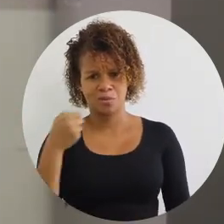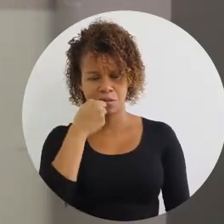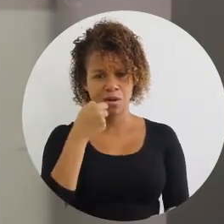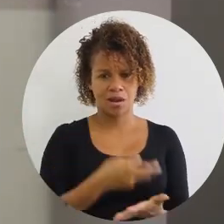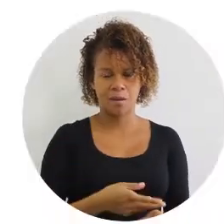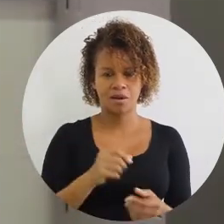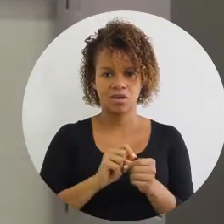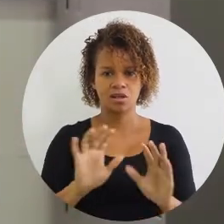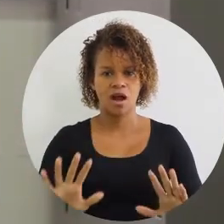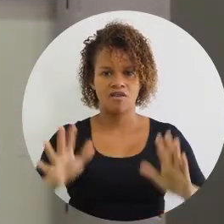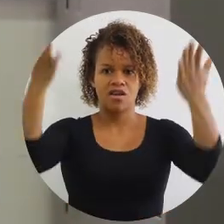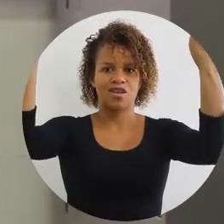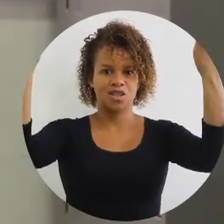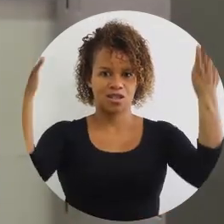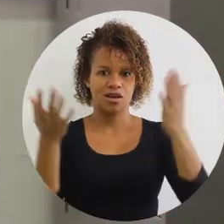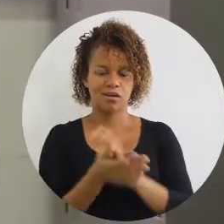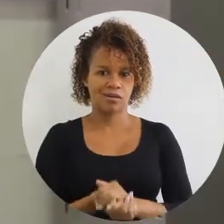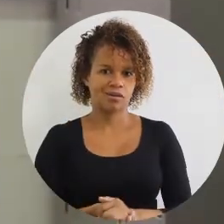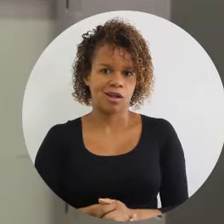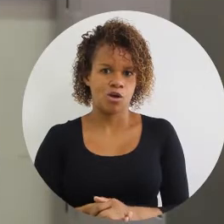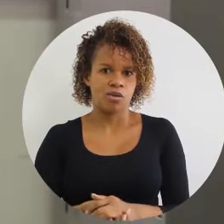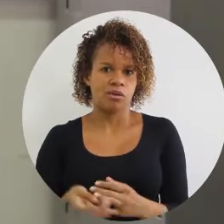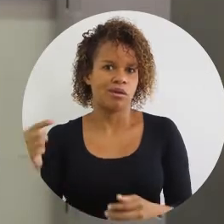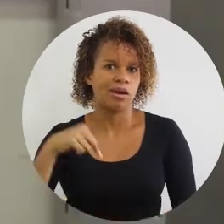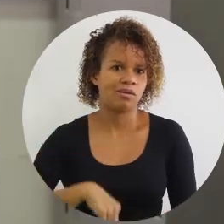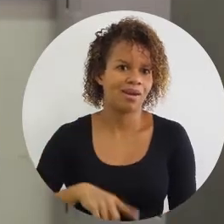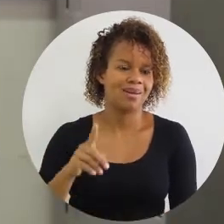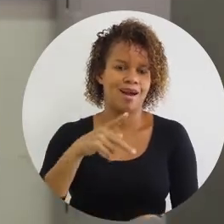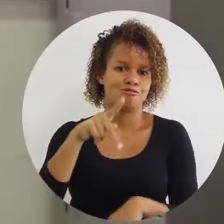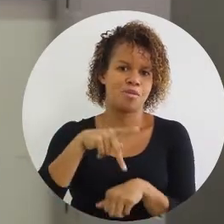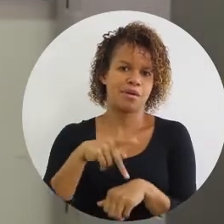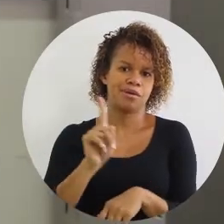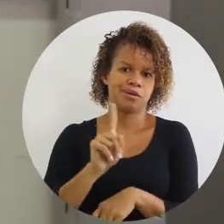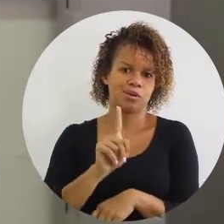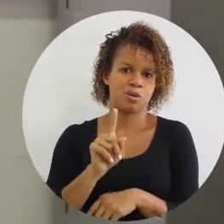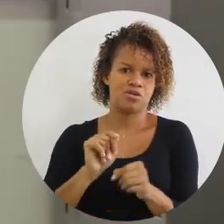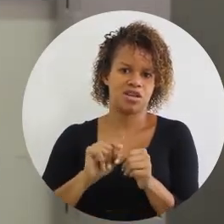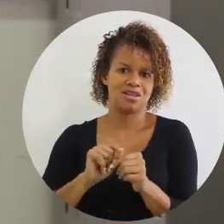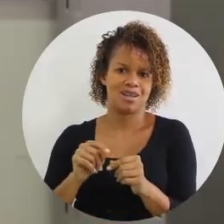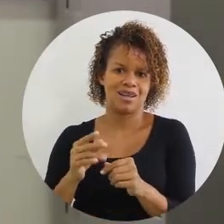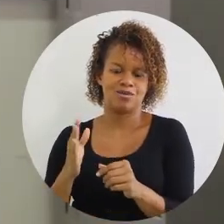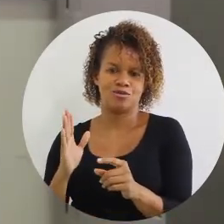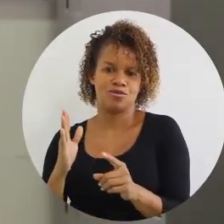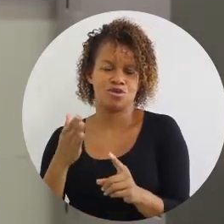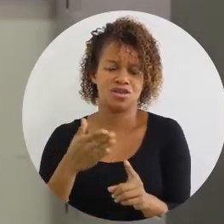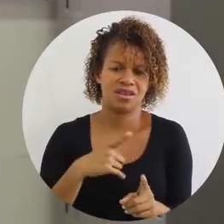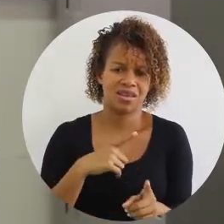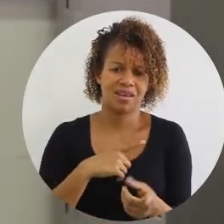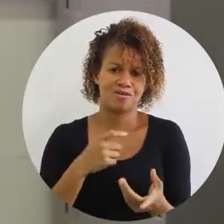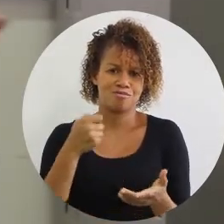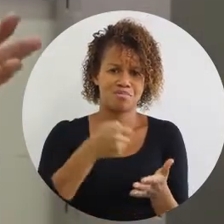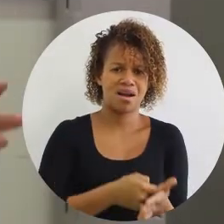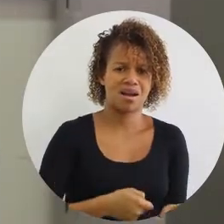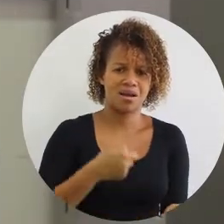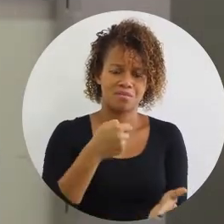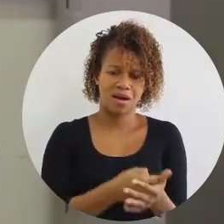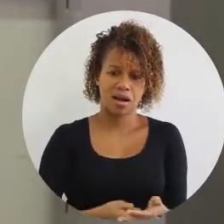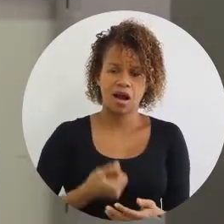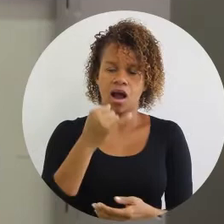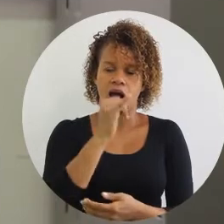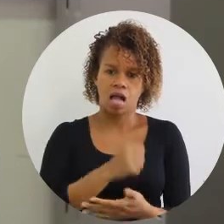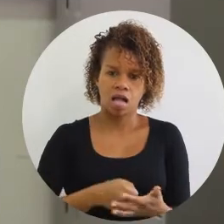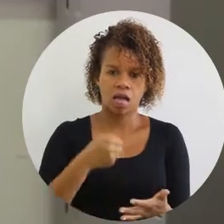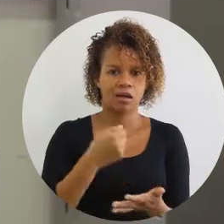fazer um show. Então, ninguém viria ao país para fazer um determinado show se tivesse que pagar tantos impostos